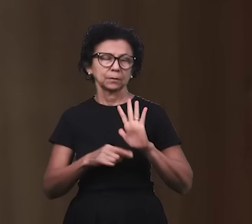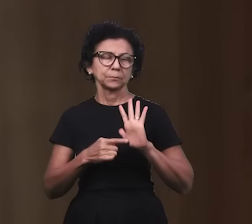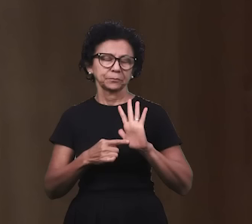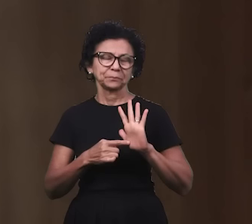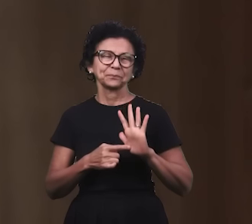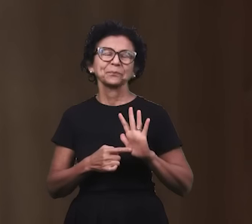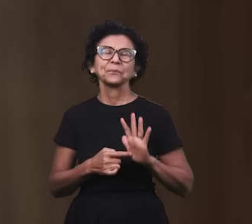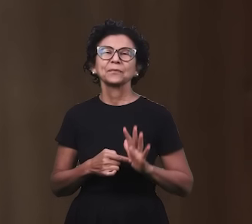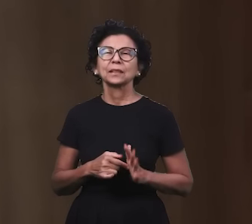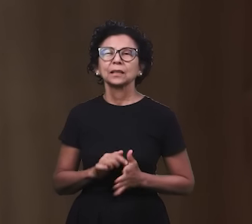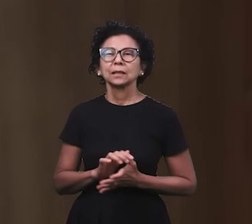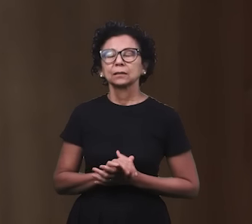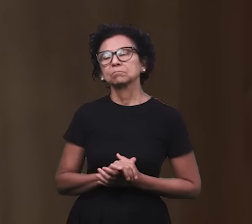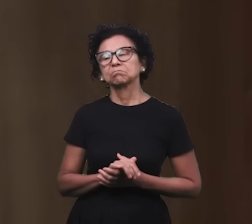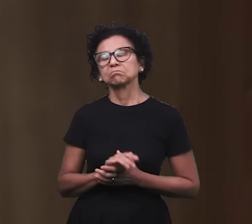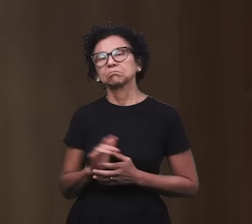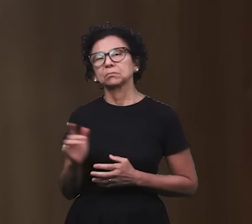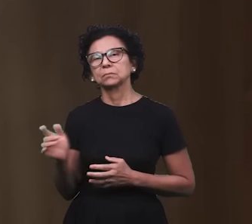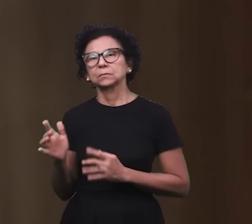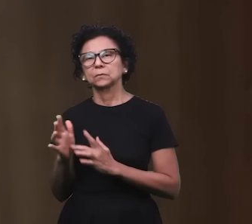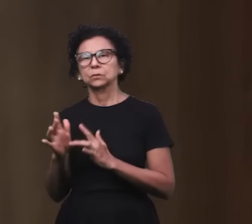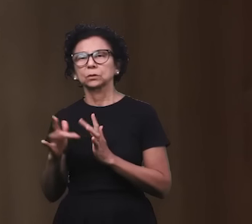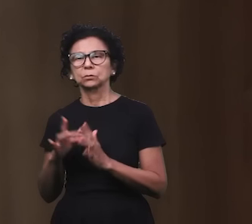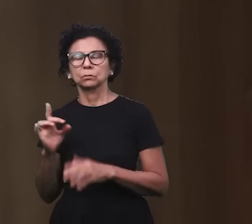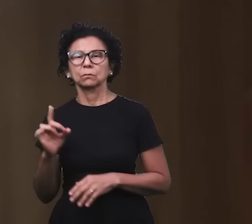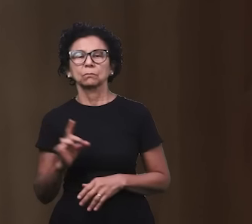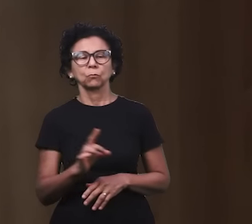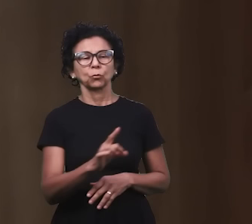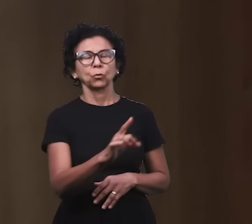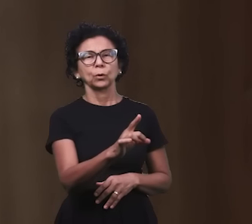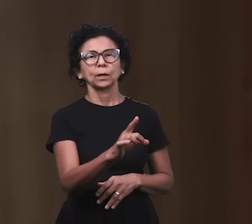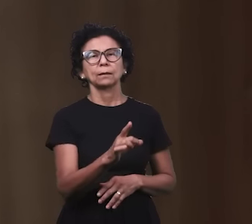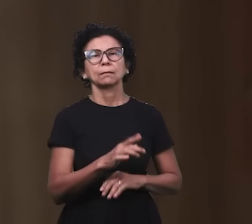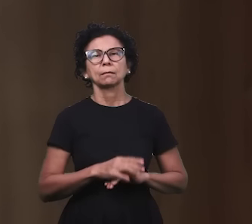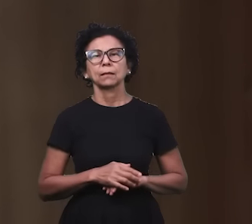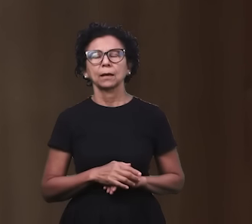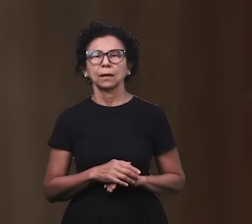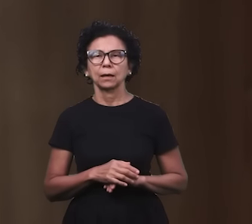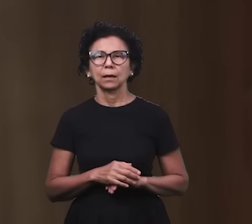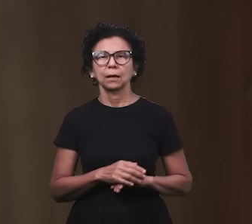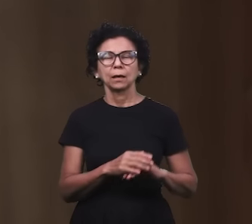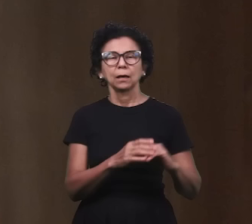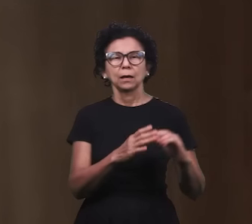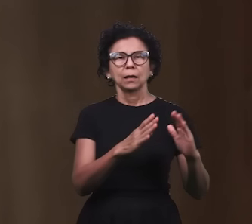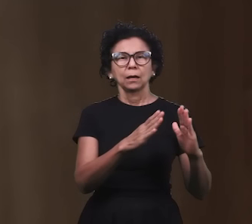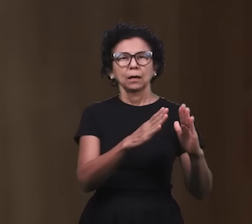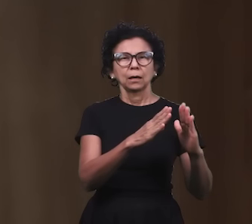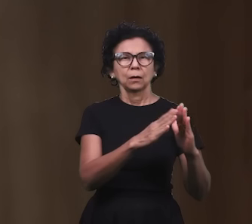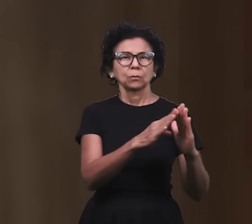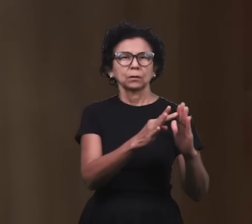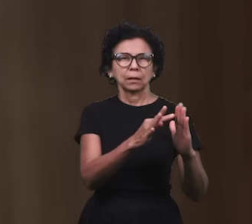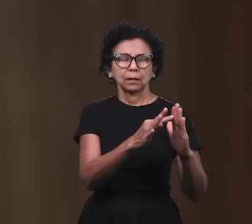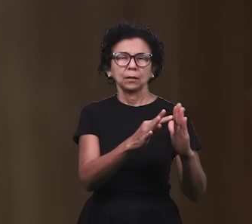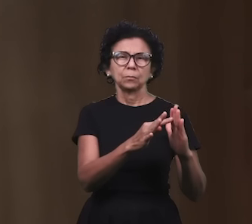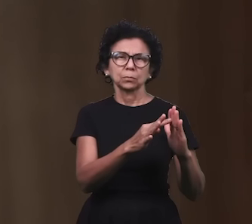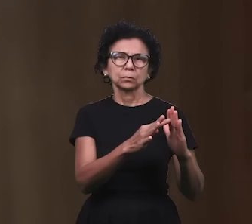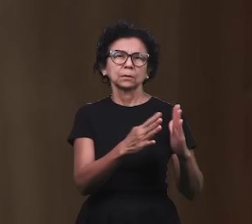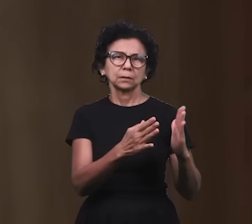continuidade. Ele foi até o templo, ele pregou ali para os escribas, os